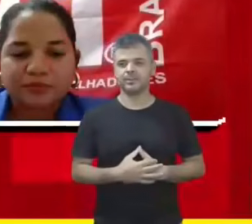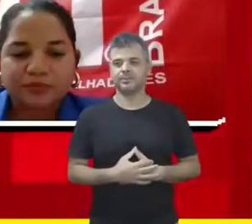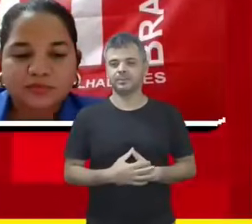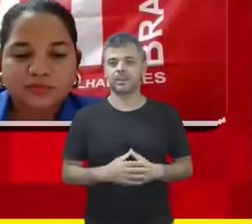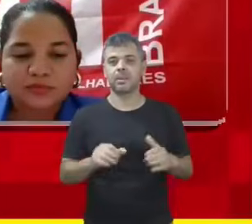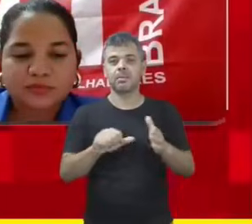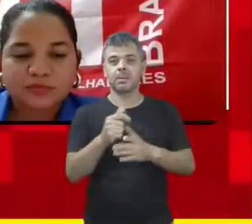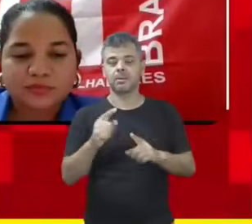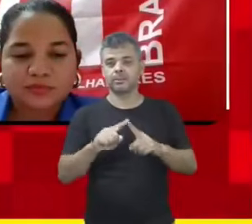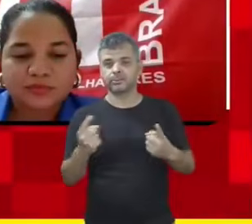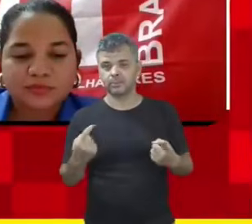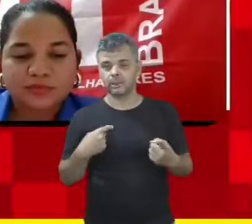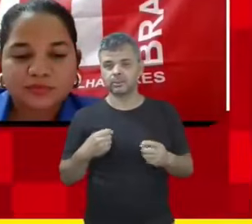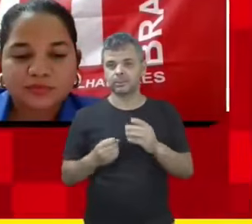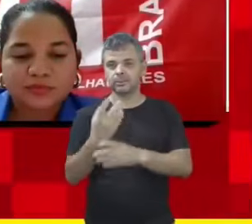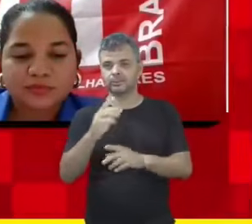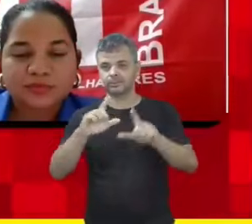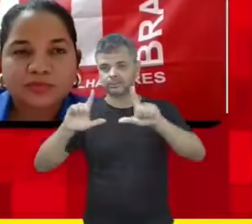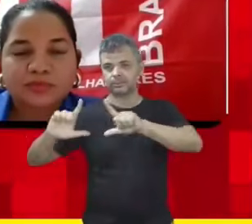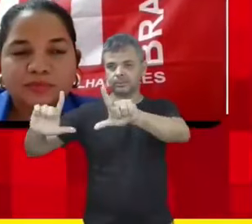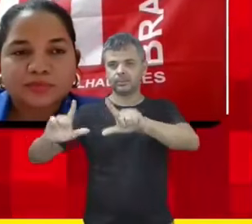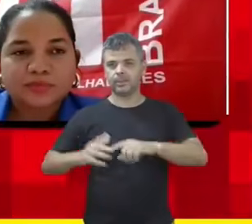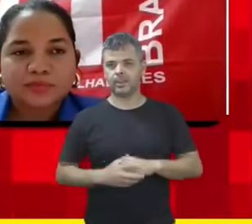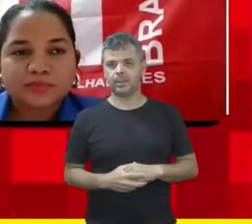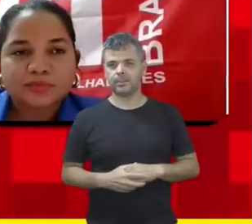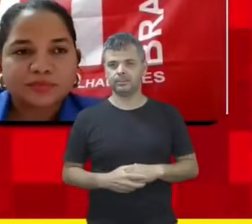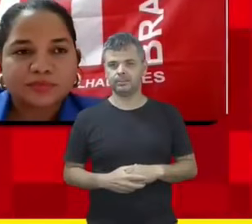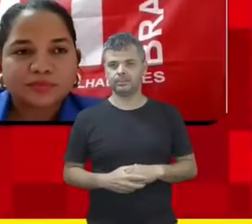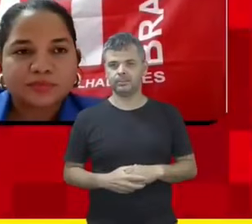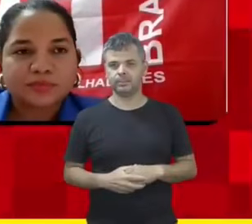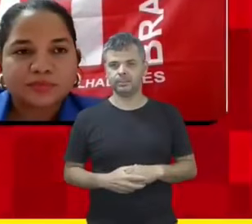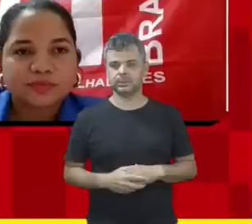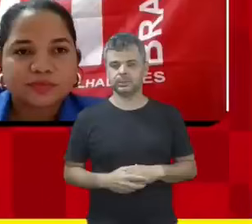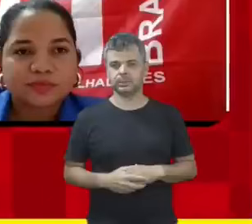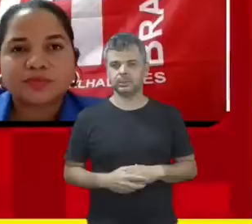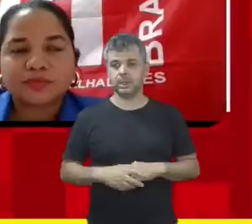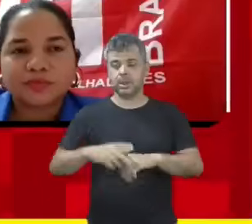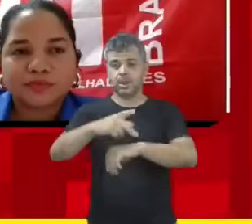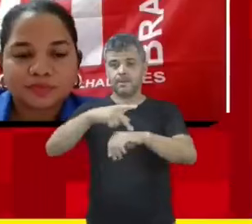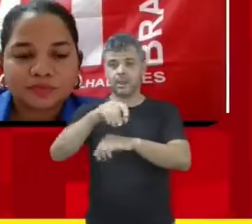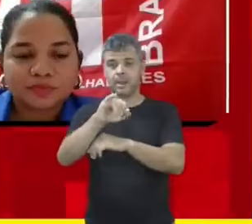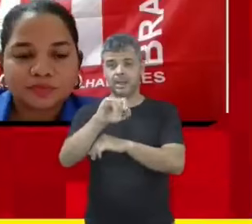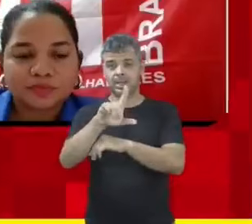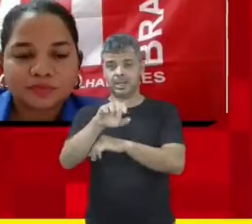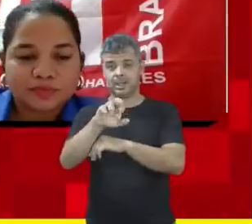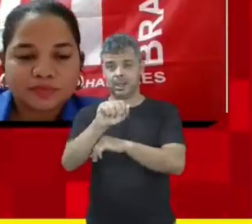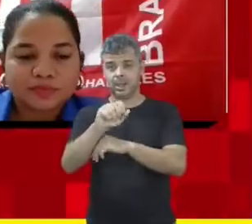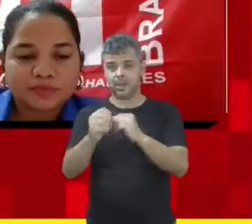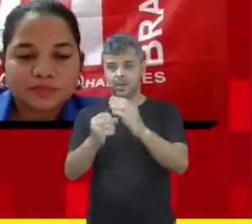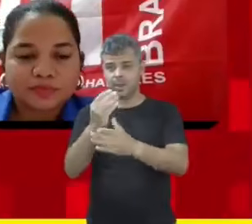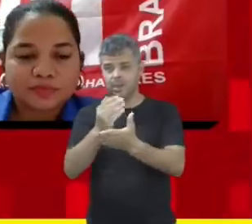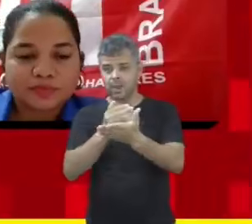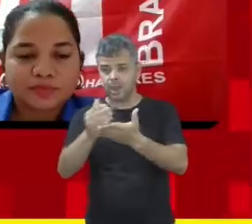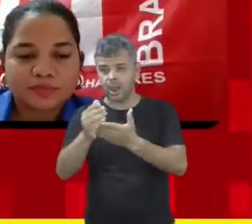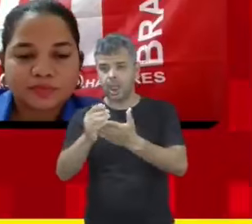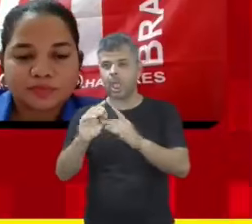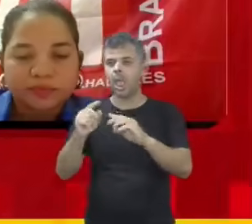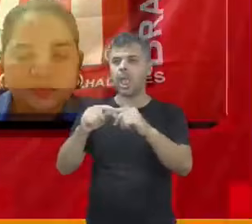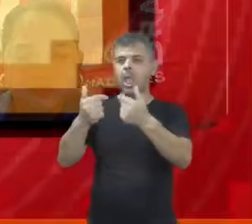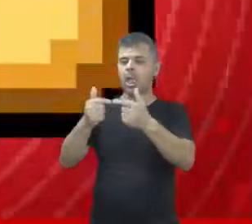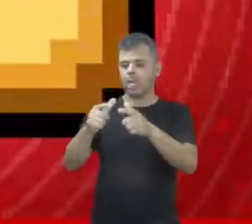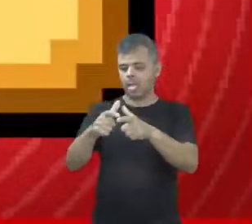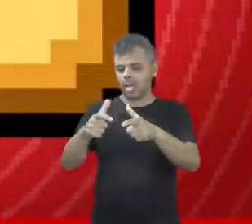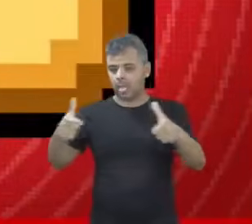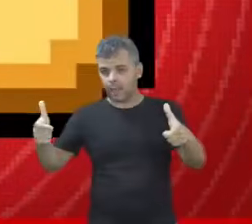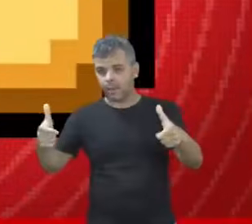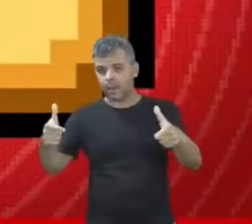Primeira curiosidade, produção. A Islândia Foi pioneira em testes em larga